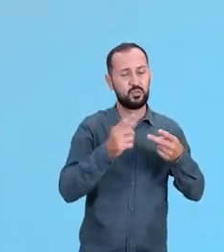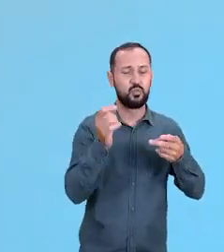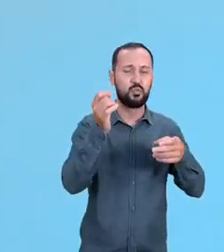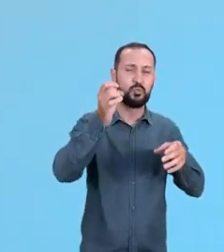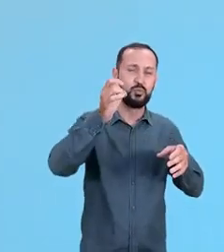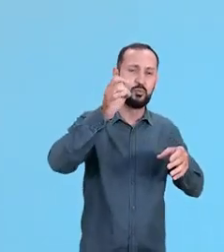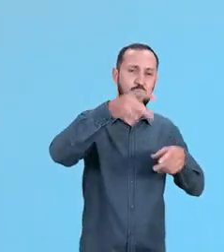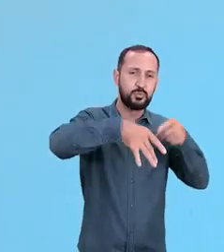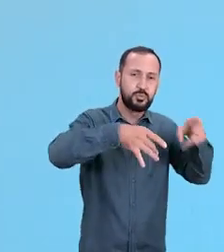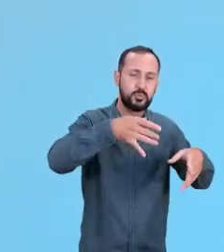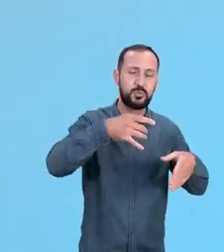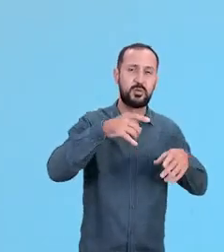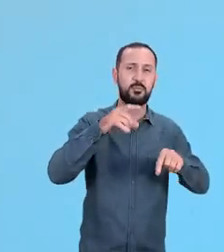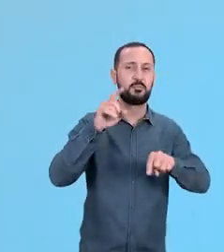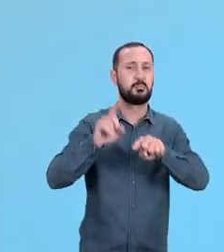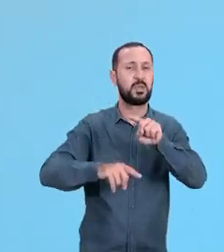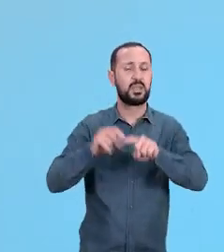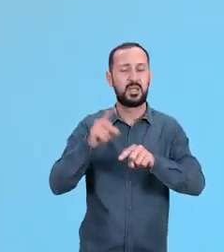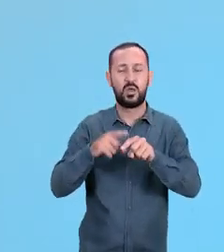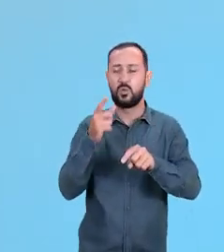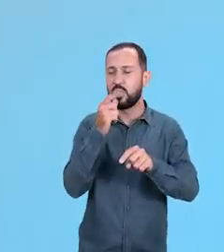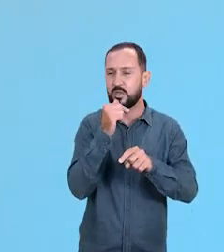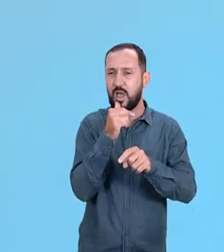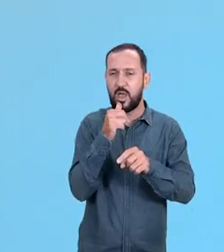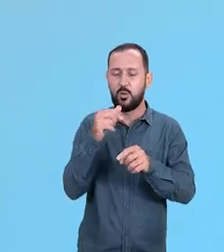possíveis utensílios